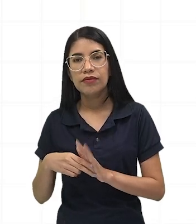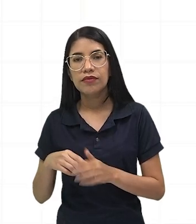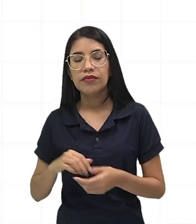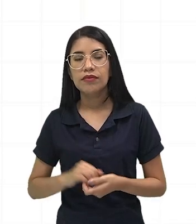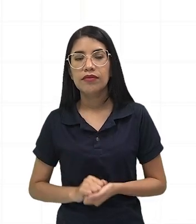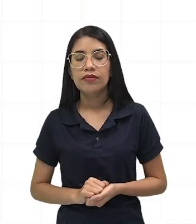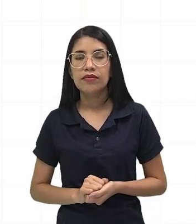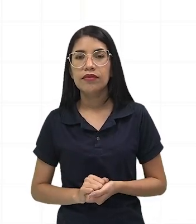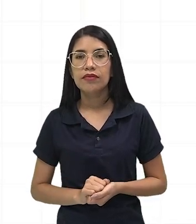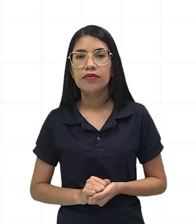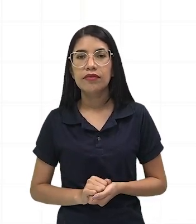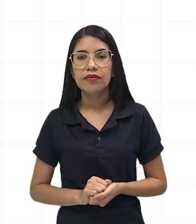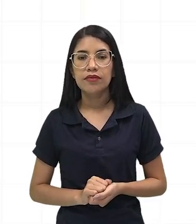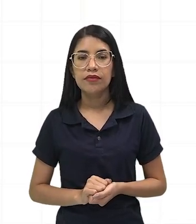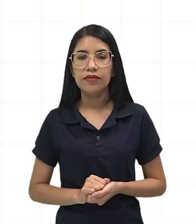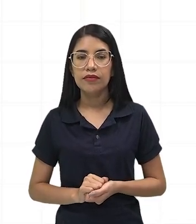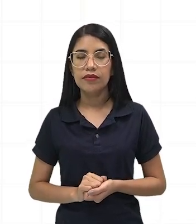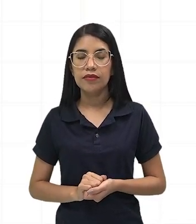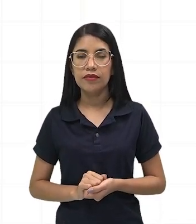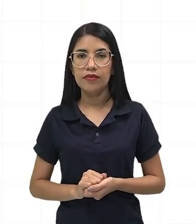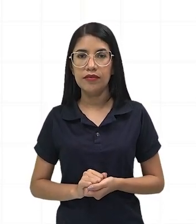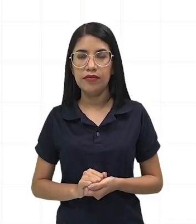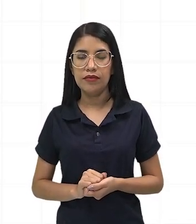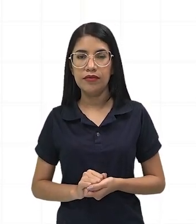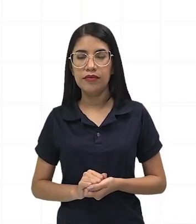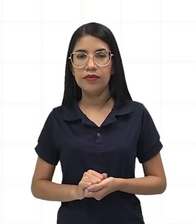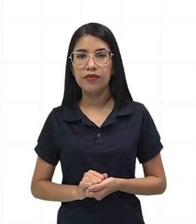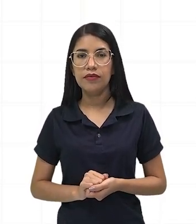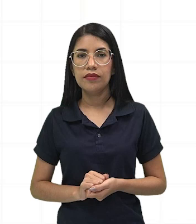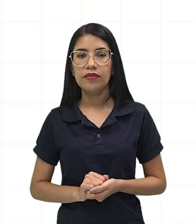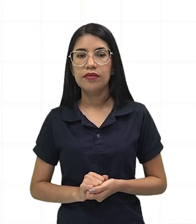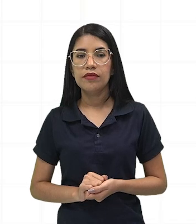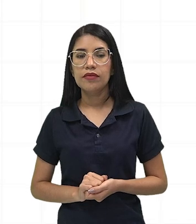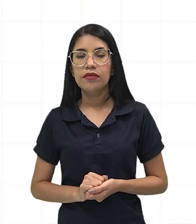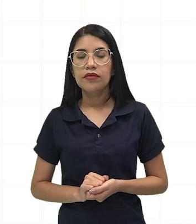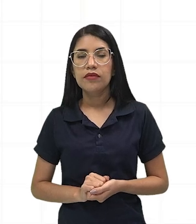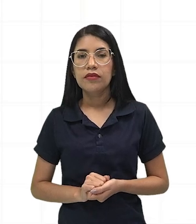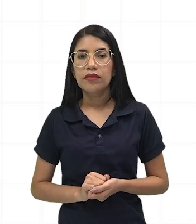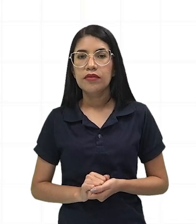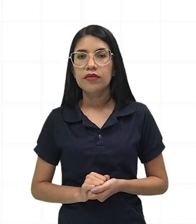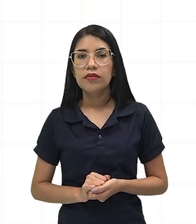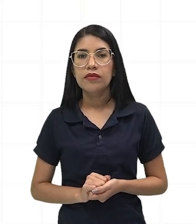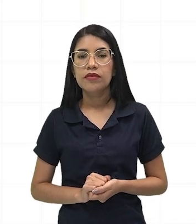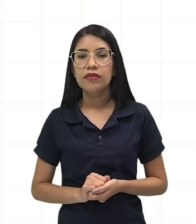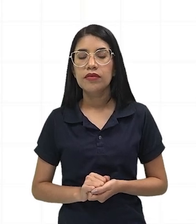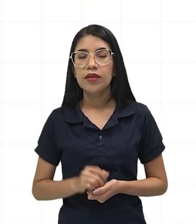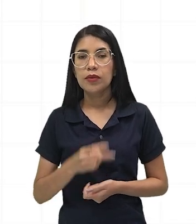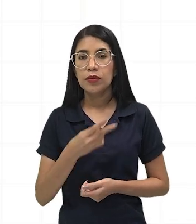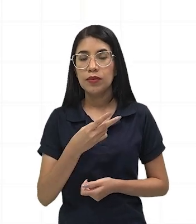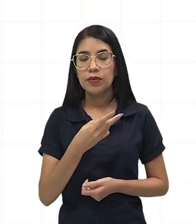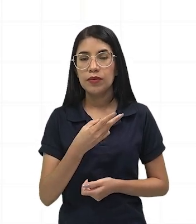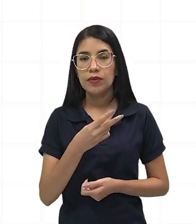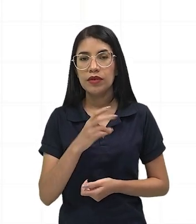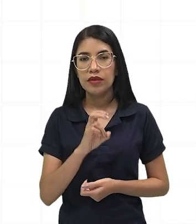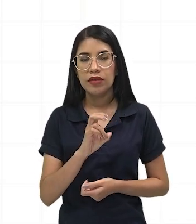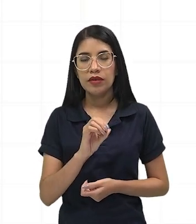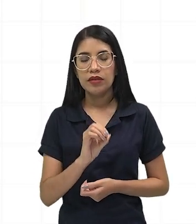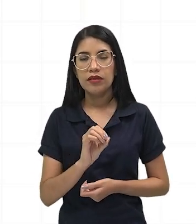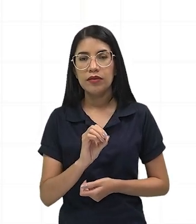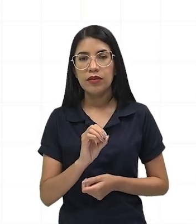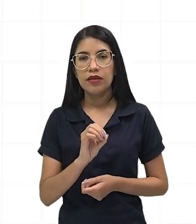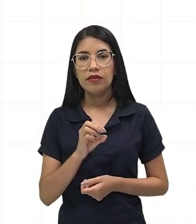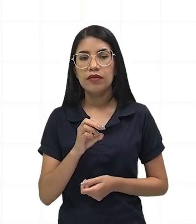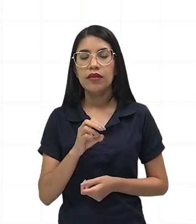Porque 250 foi percorrido com quanto? É assim que você vê, olha. 250,